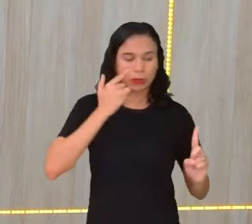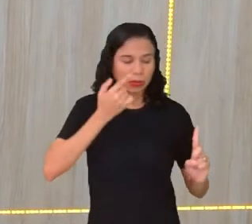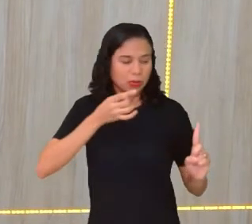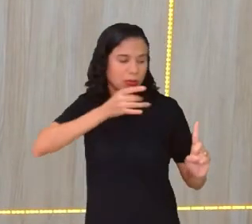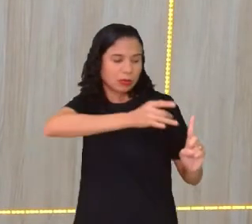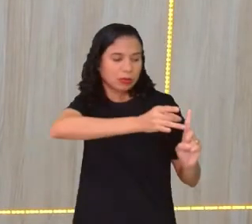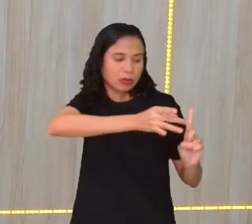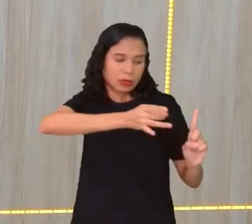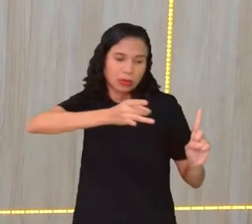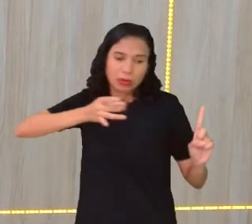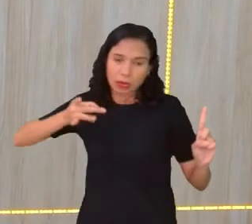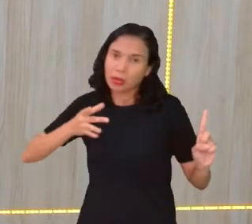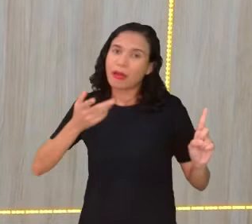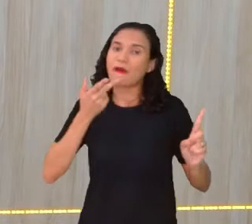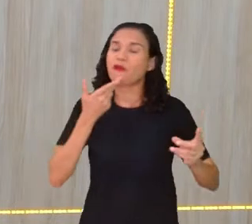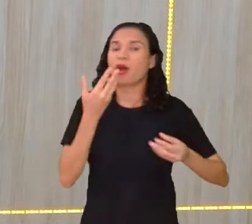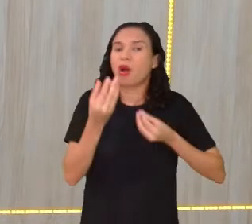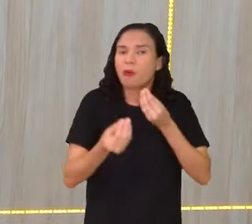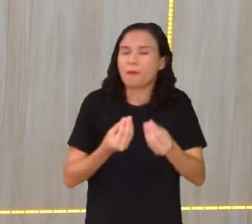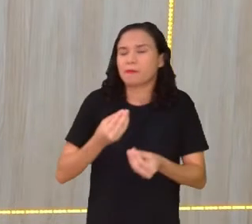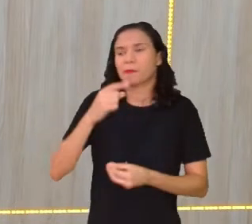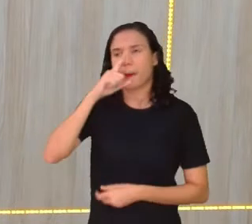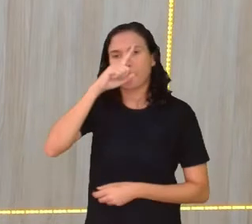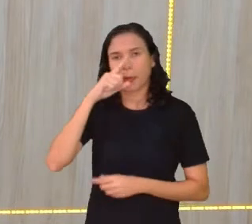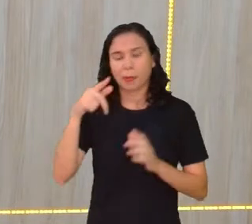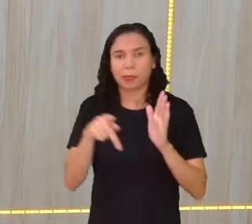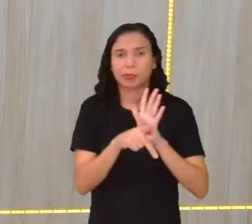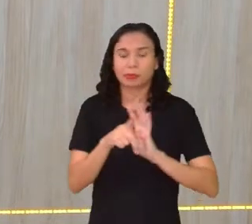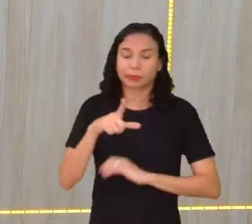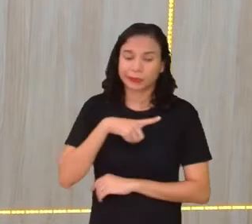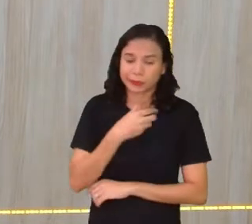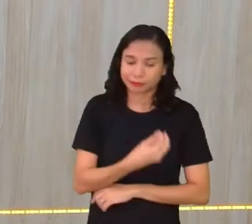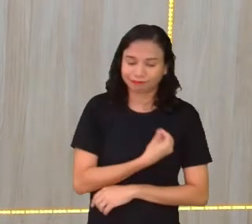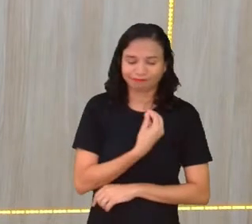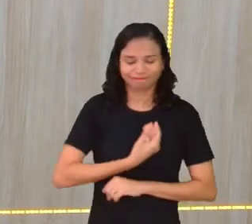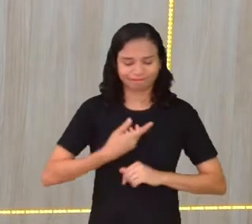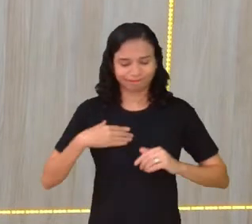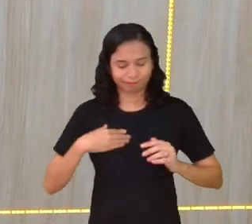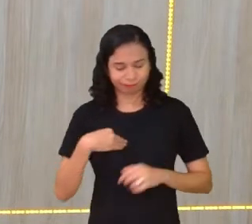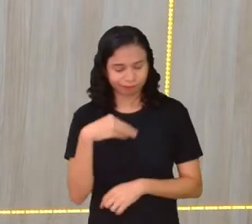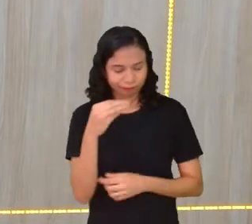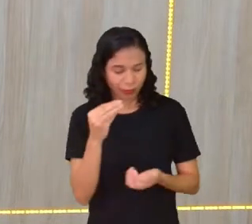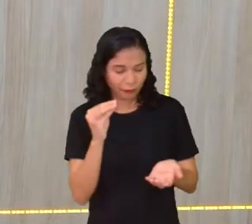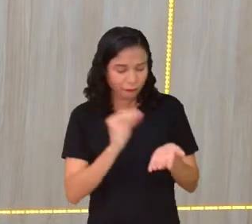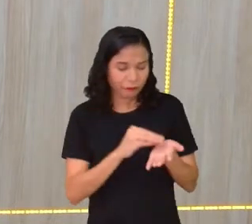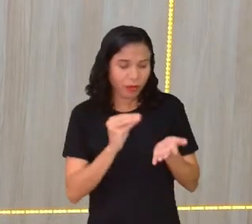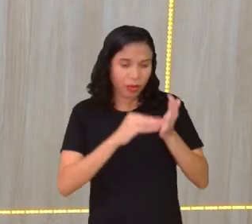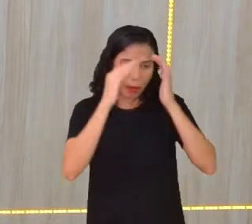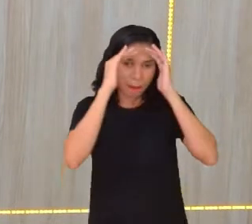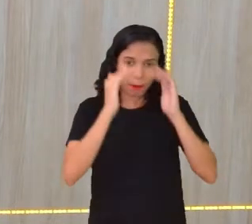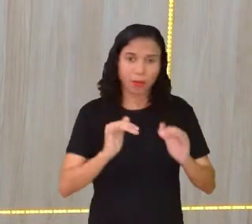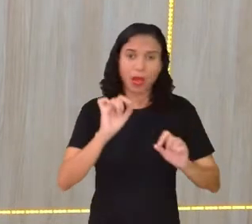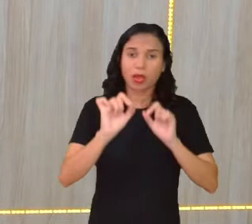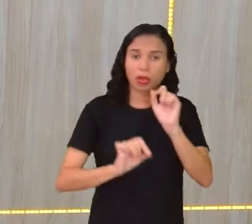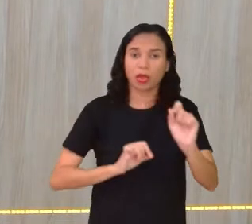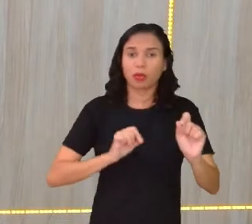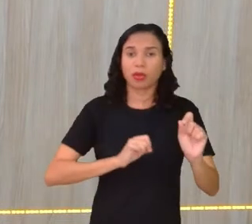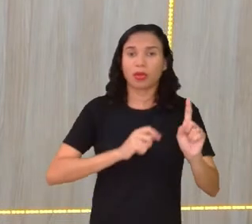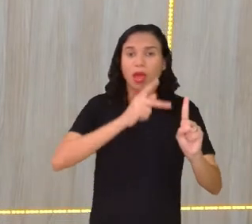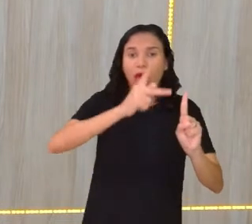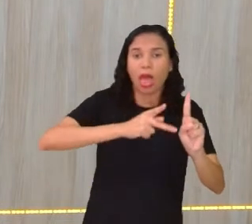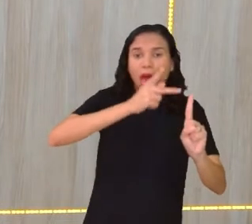né, que é uma prática que eu considero nociva, né, uma prática muito desumana, que é a xenofobia,